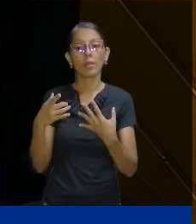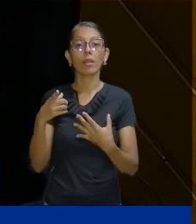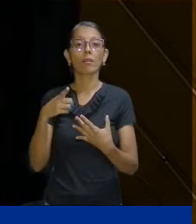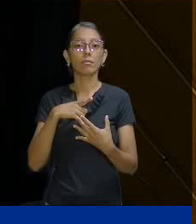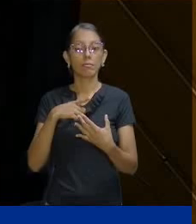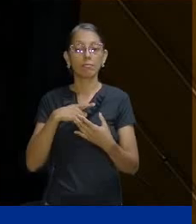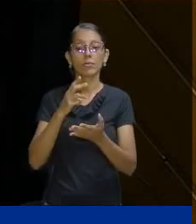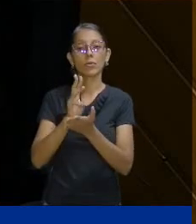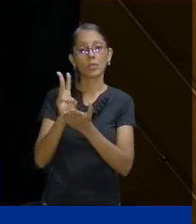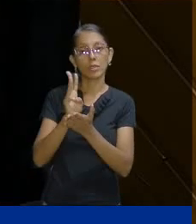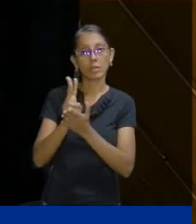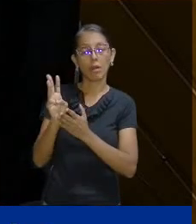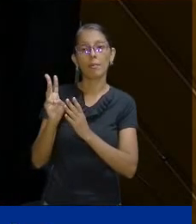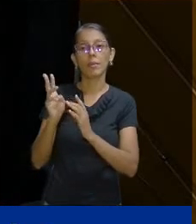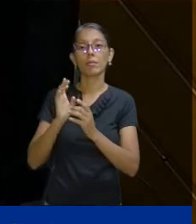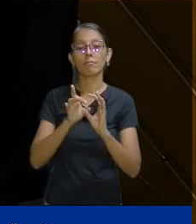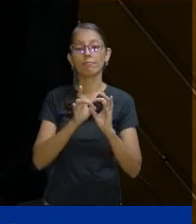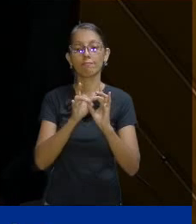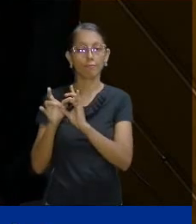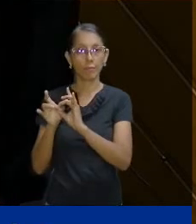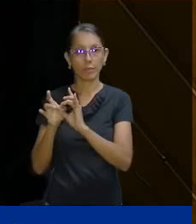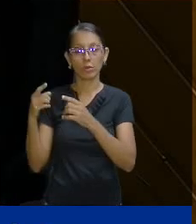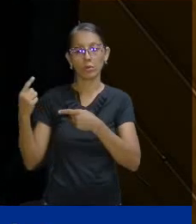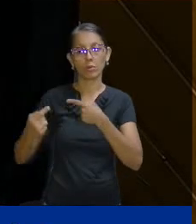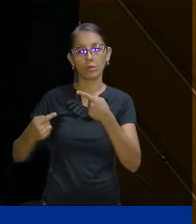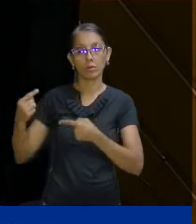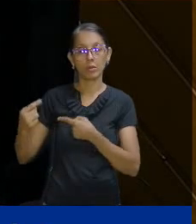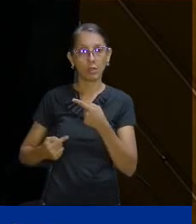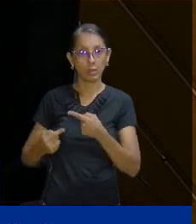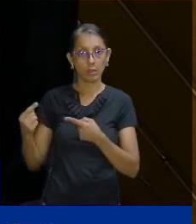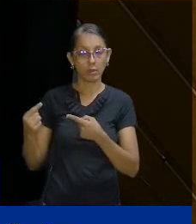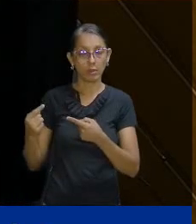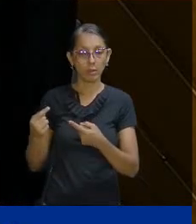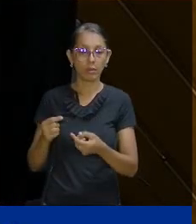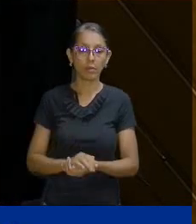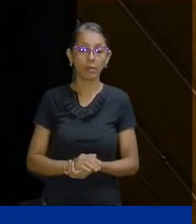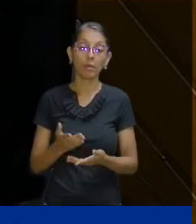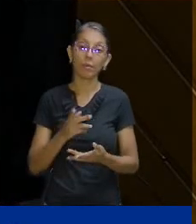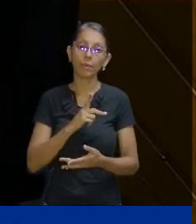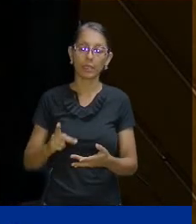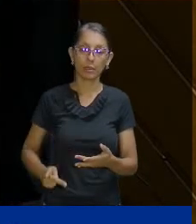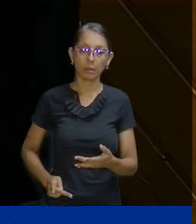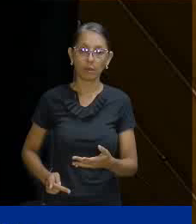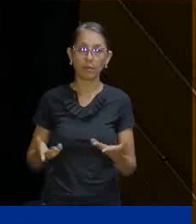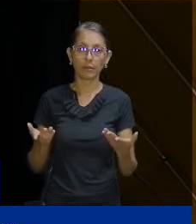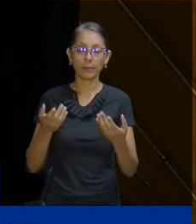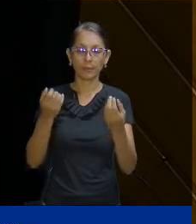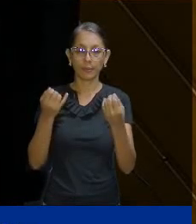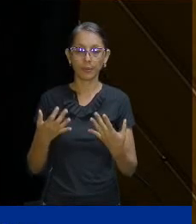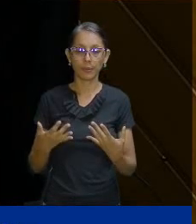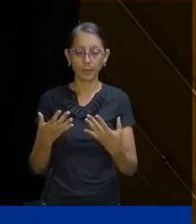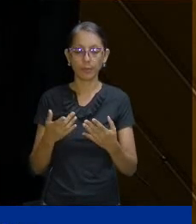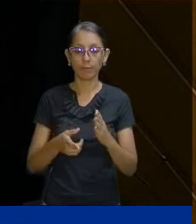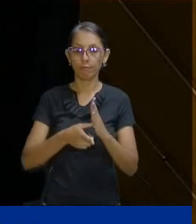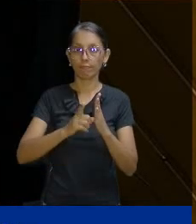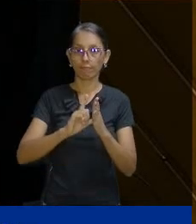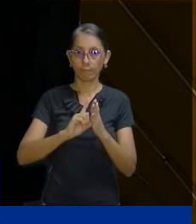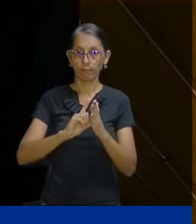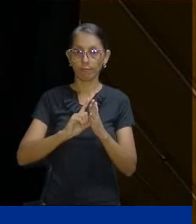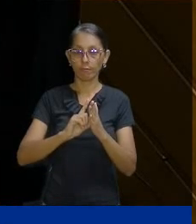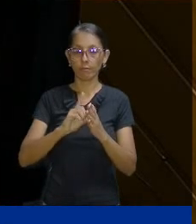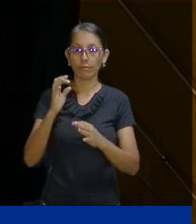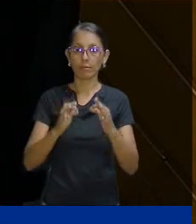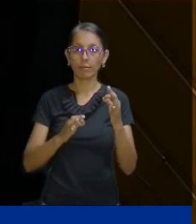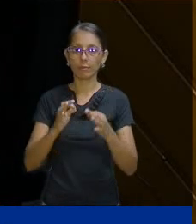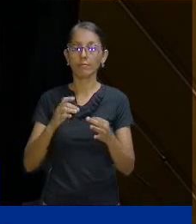mensagem de WhatsApp. Senhor presidente, ressalto que no julgamento anterior desta Corte anulado pelo TSE em razão do impedimento